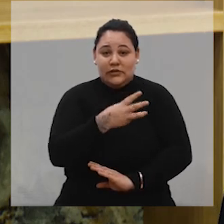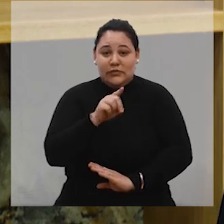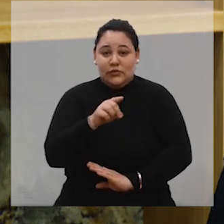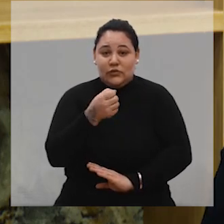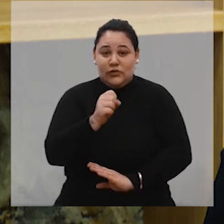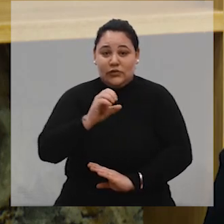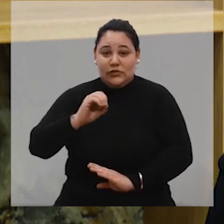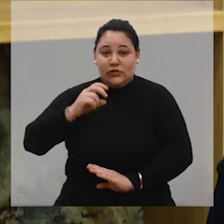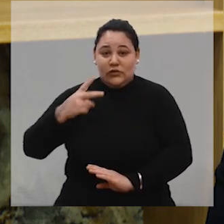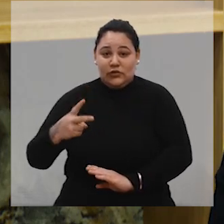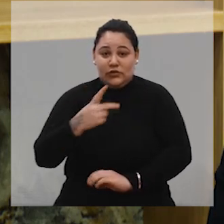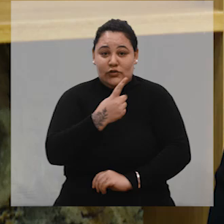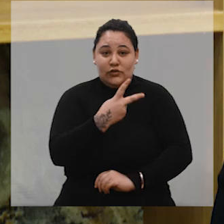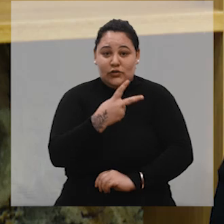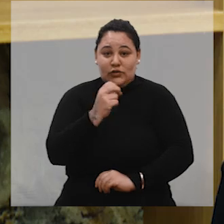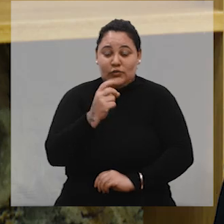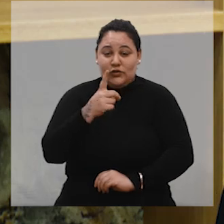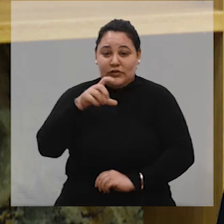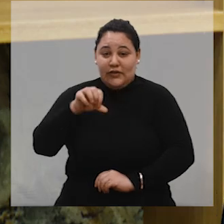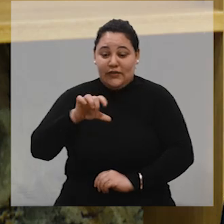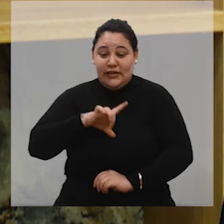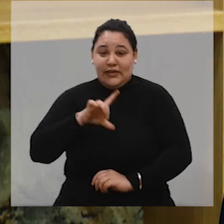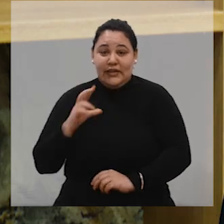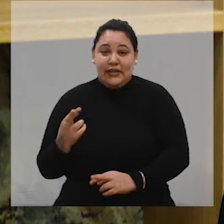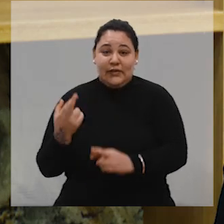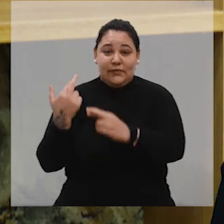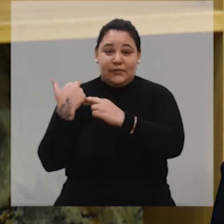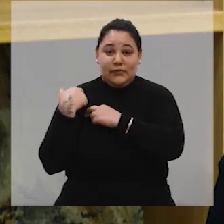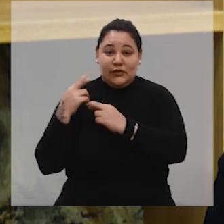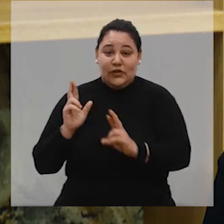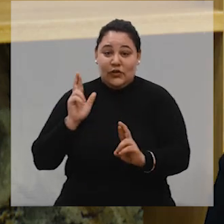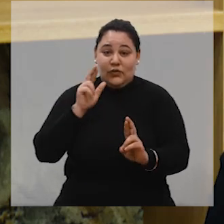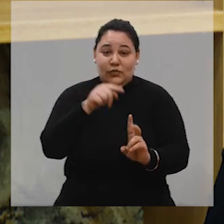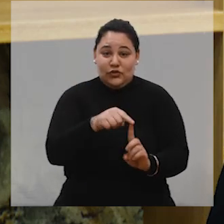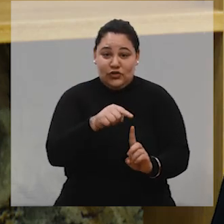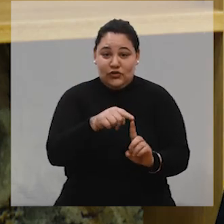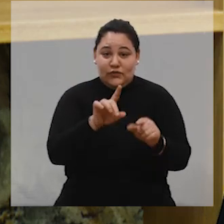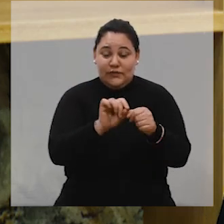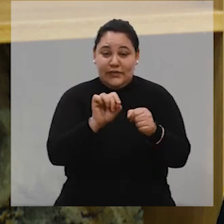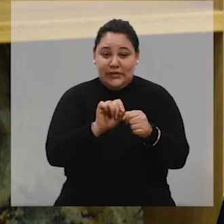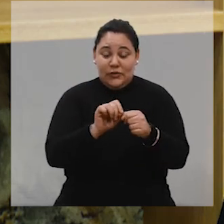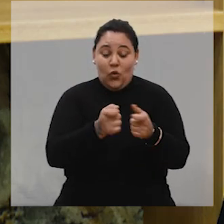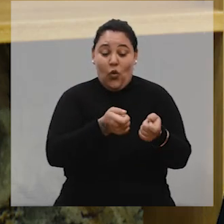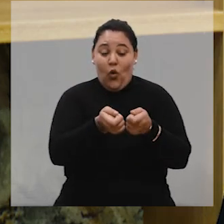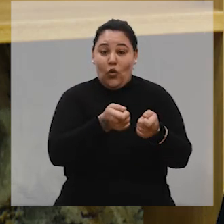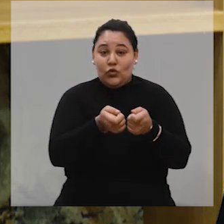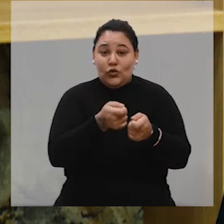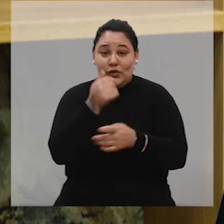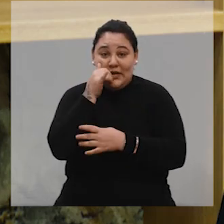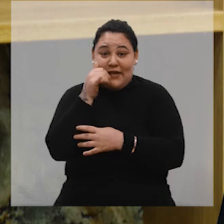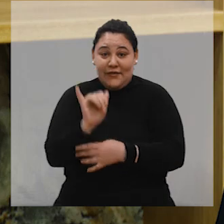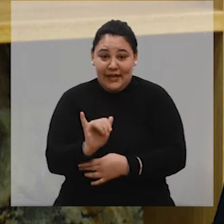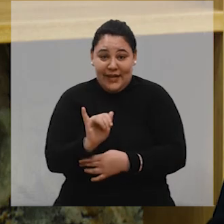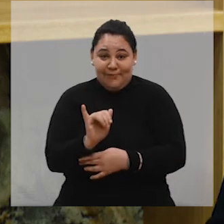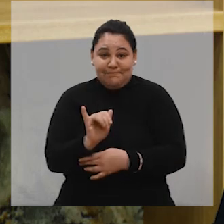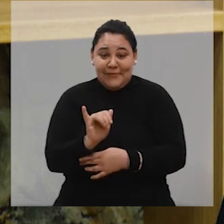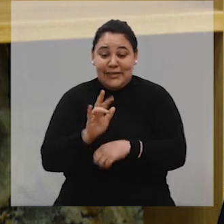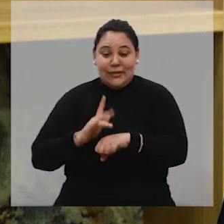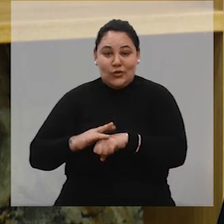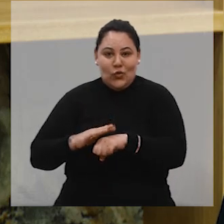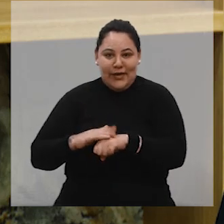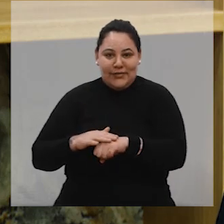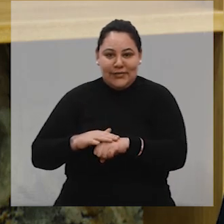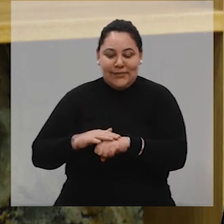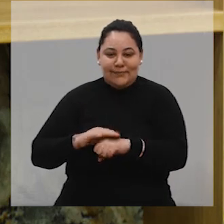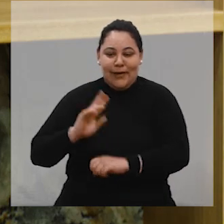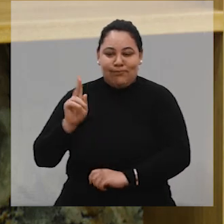tem por finalidade reforçar as ações de vigilância, prevenção e controle das hepatites virais. Para